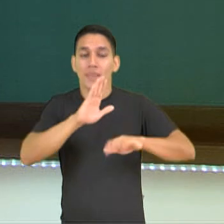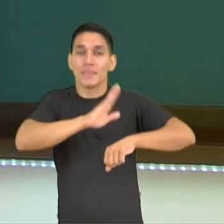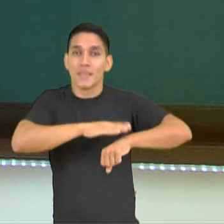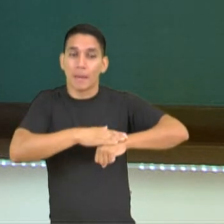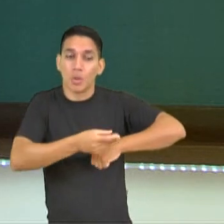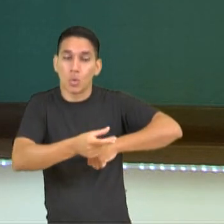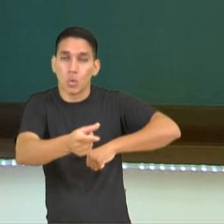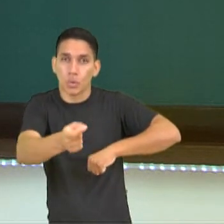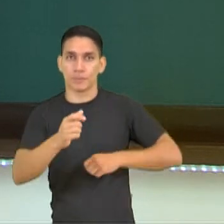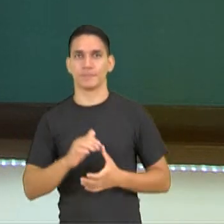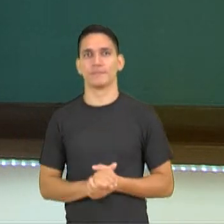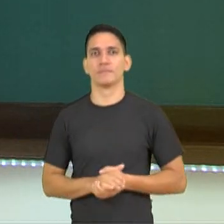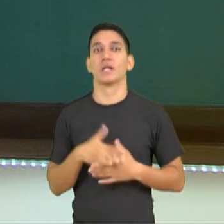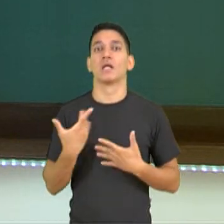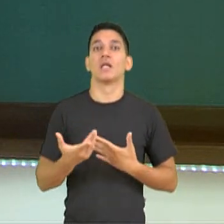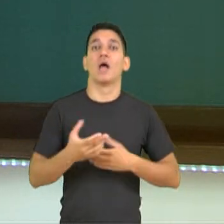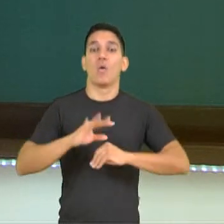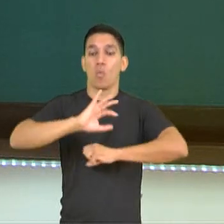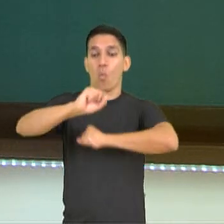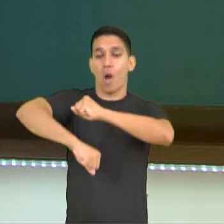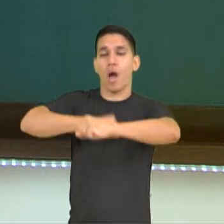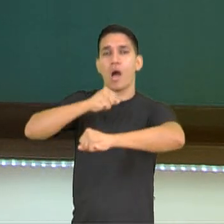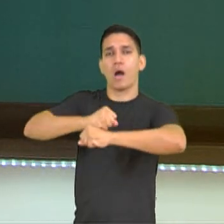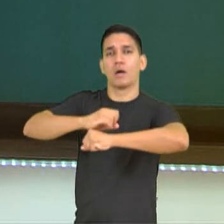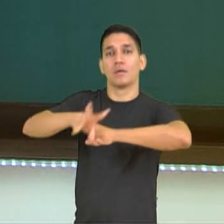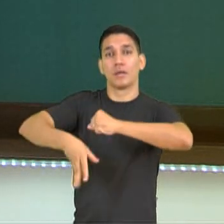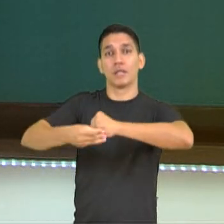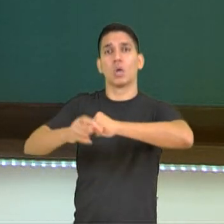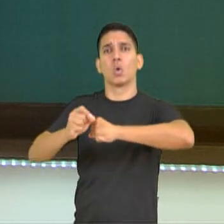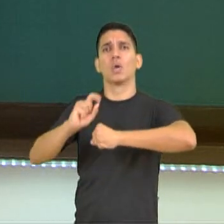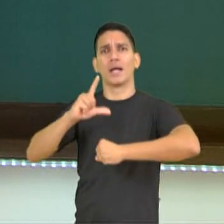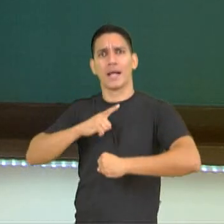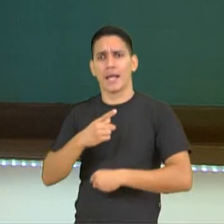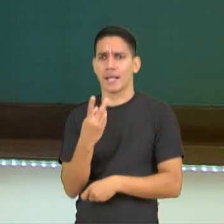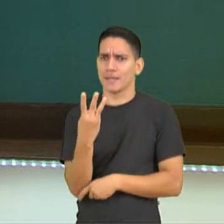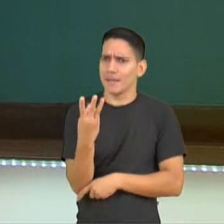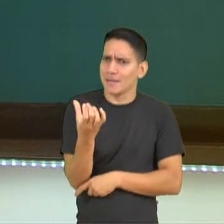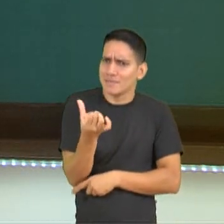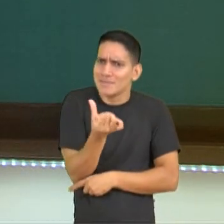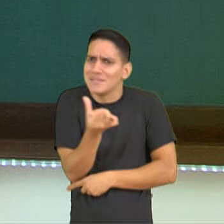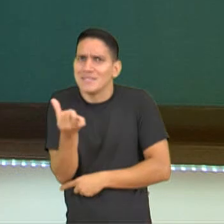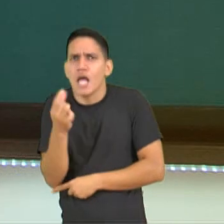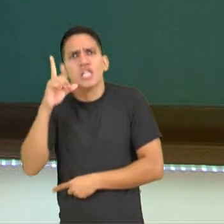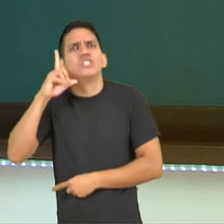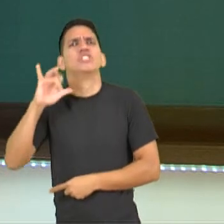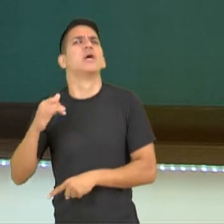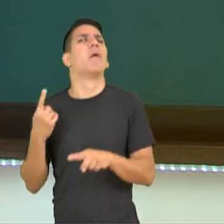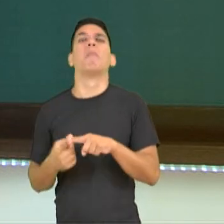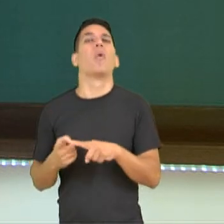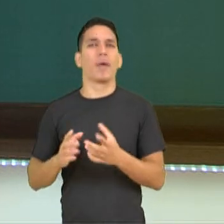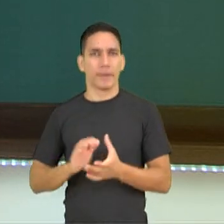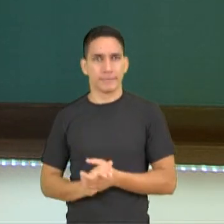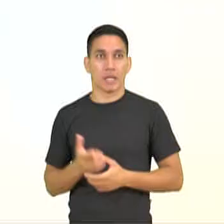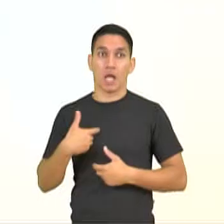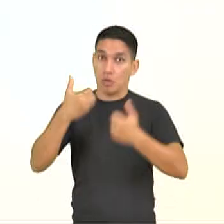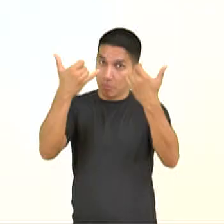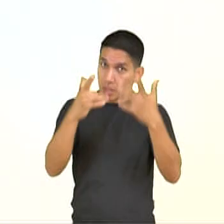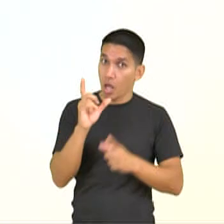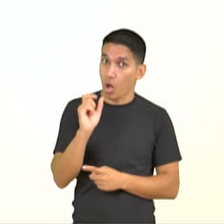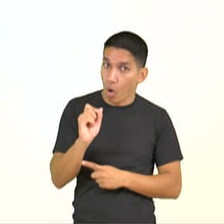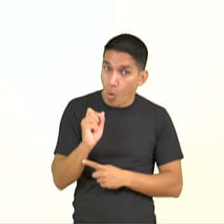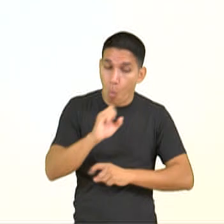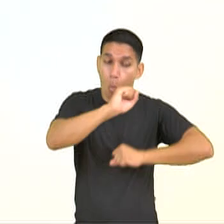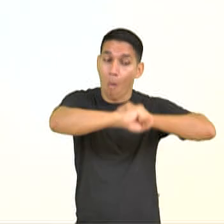né? O ano bissexto, ele tem 366 dias, mas por que isso acontece? Eu disse que num